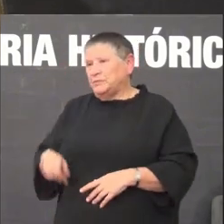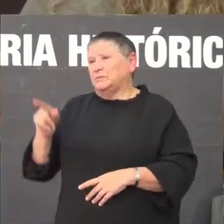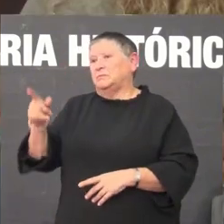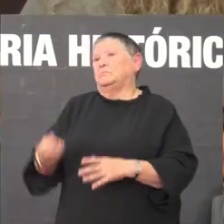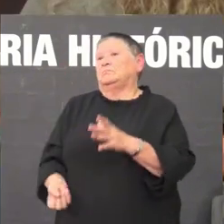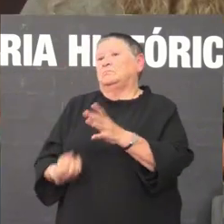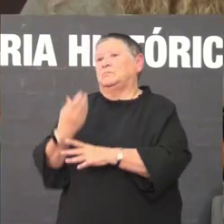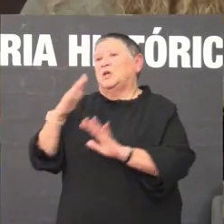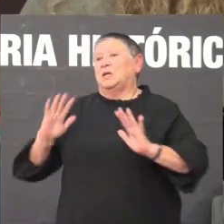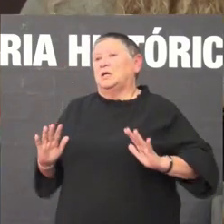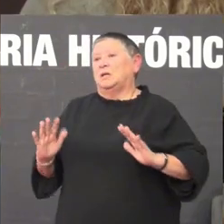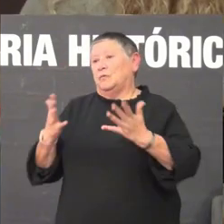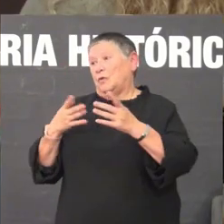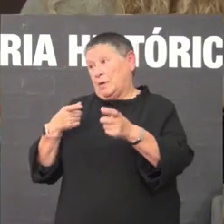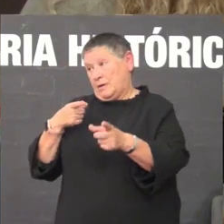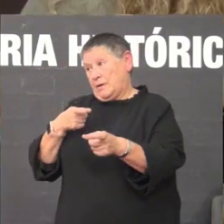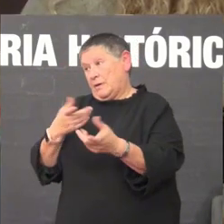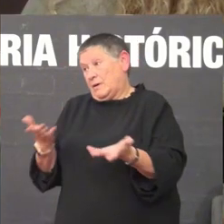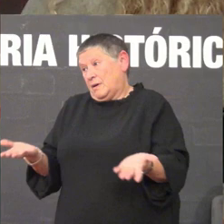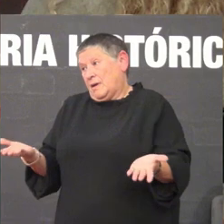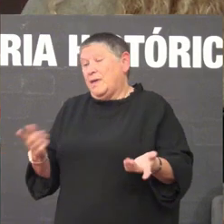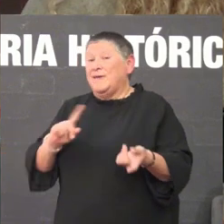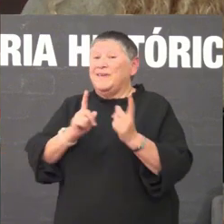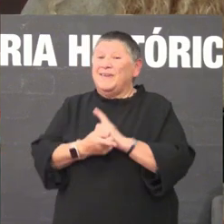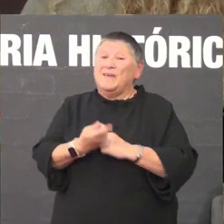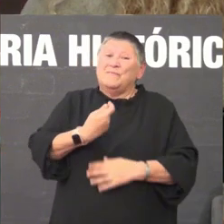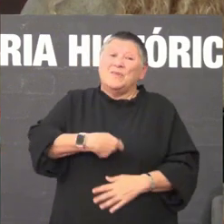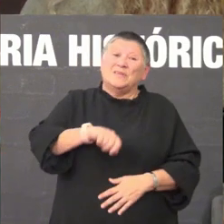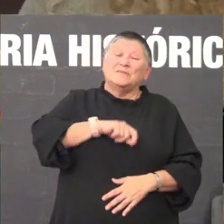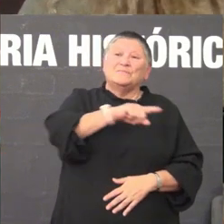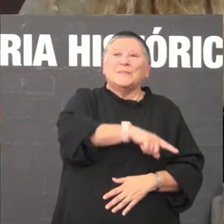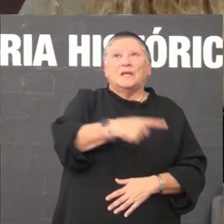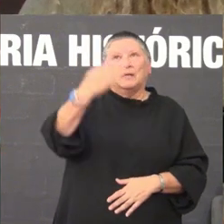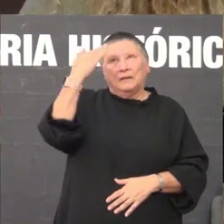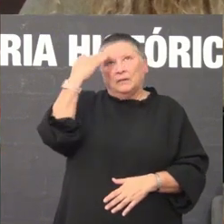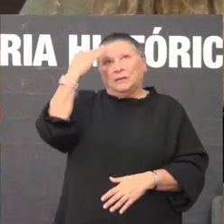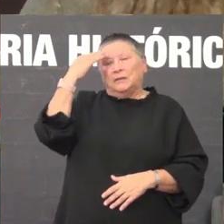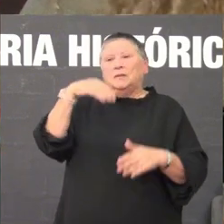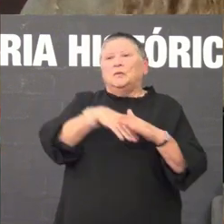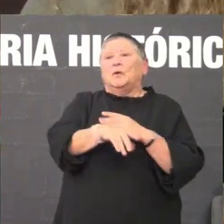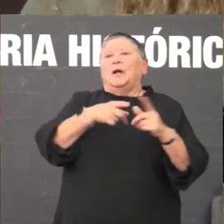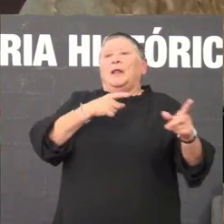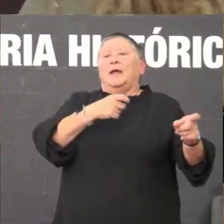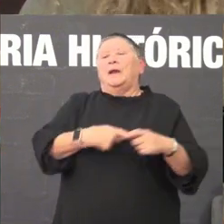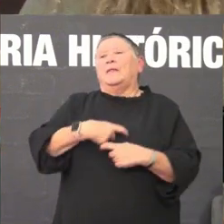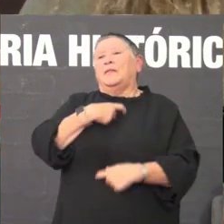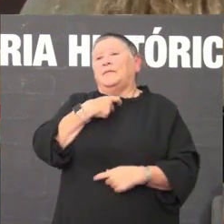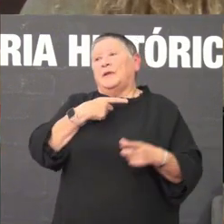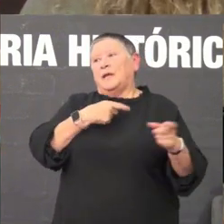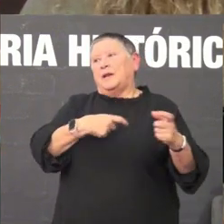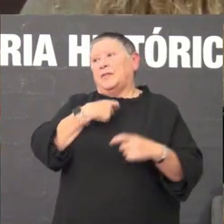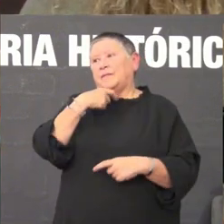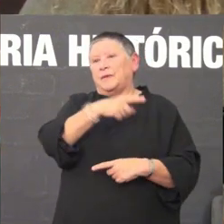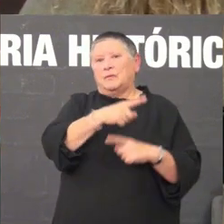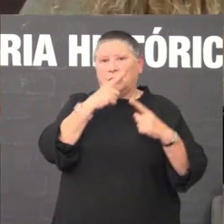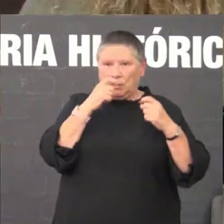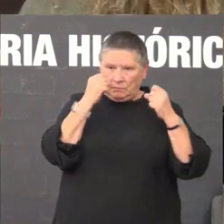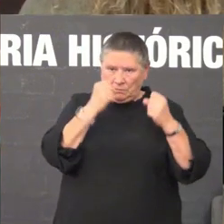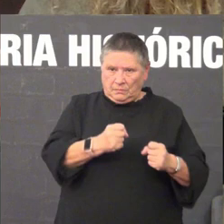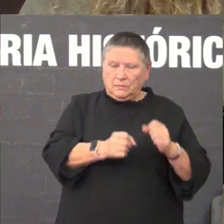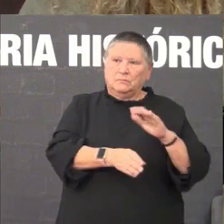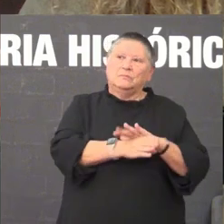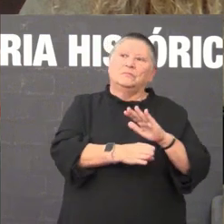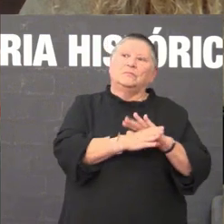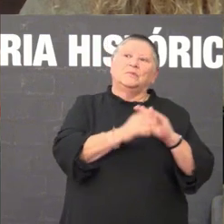de alguma forma em que em Espanha esta memória da guerra civil e esta procura de inscrever essa memória da